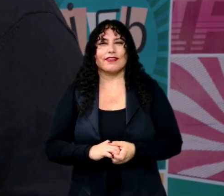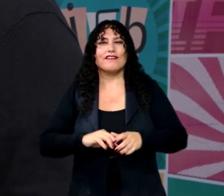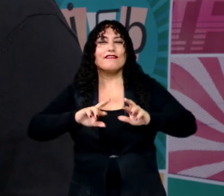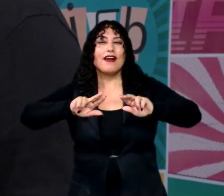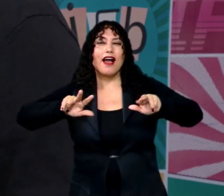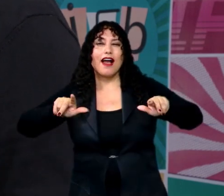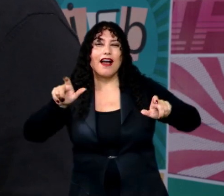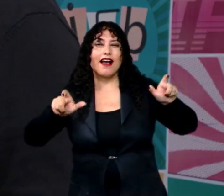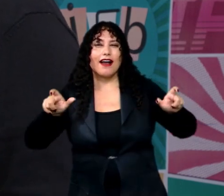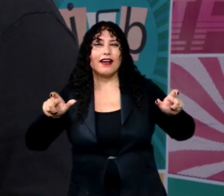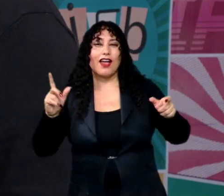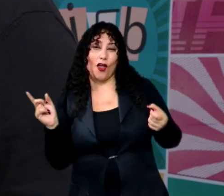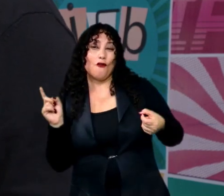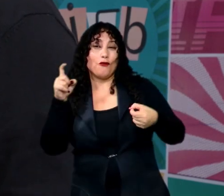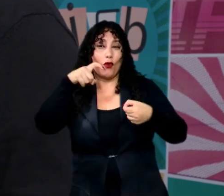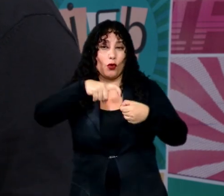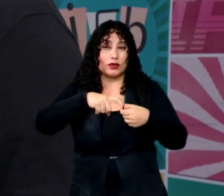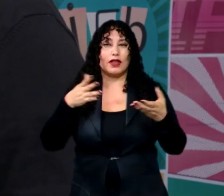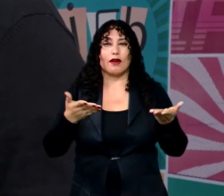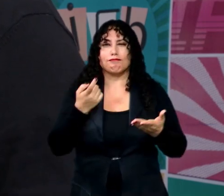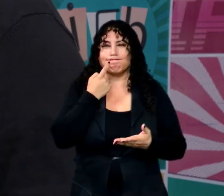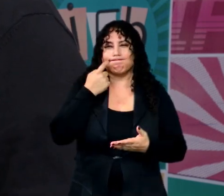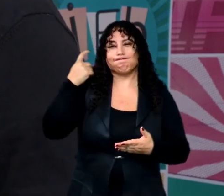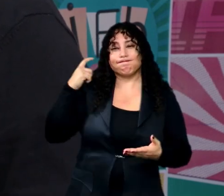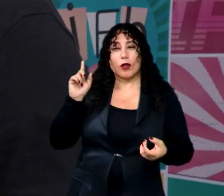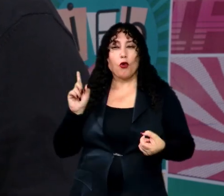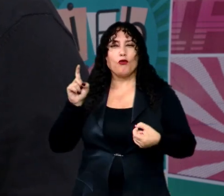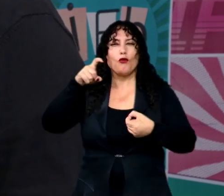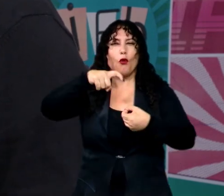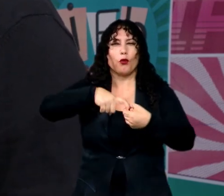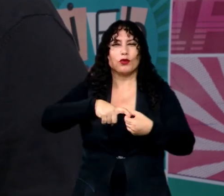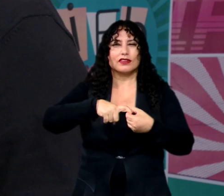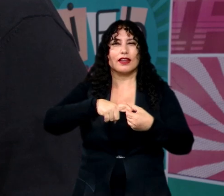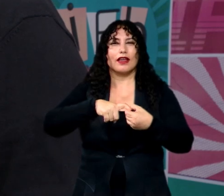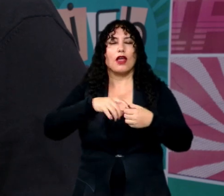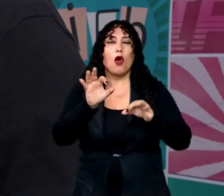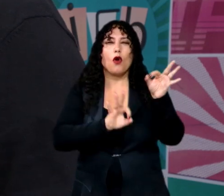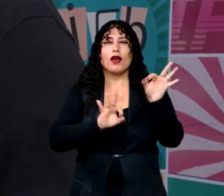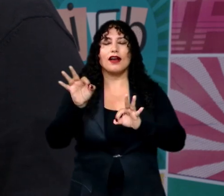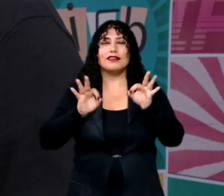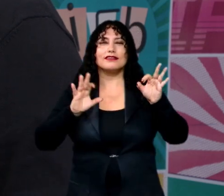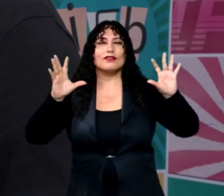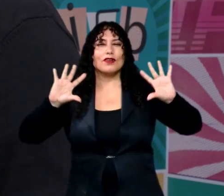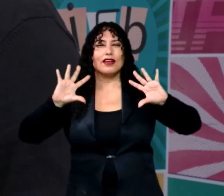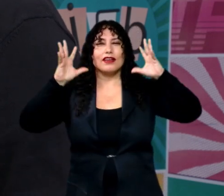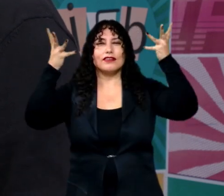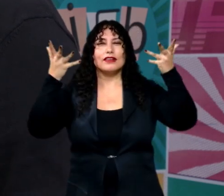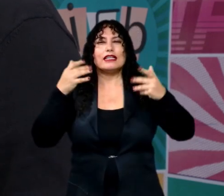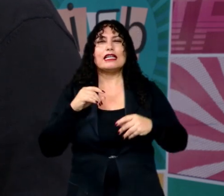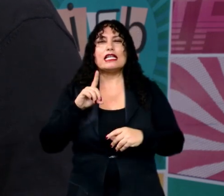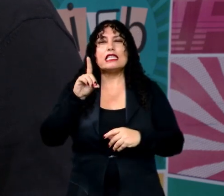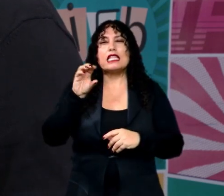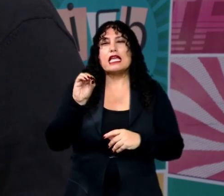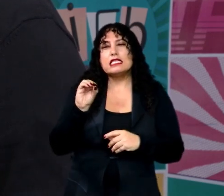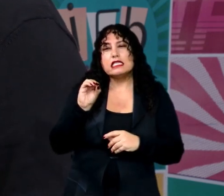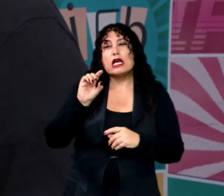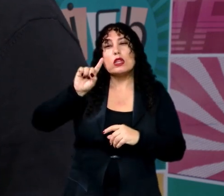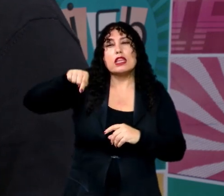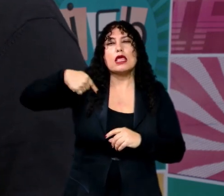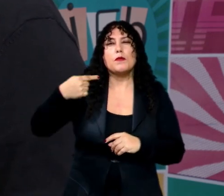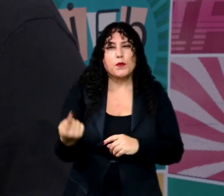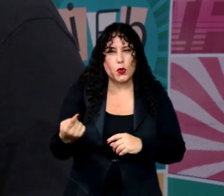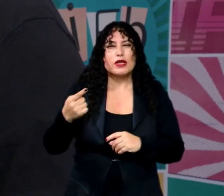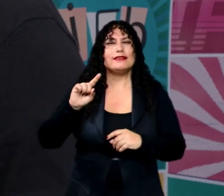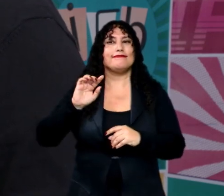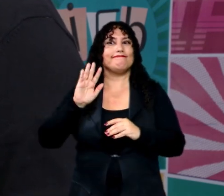Aí agora eu voltei, né? Recentemente eu retornei à organização do evento 10 anos depois, mais de 10